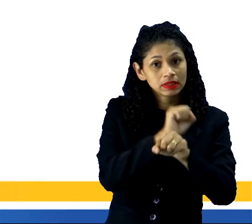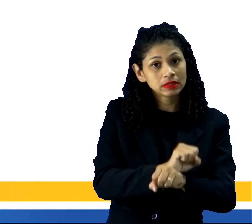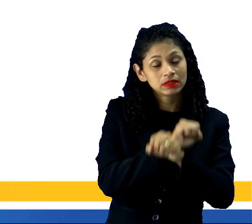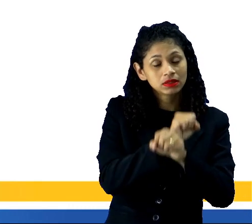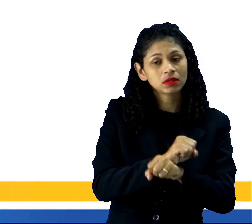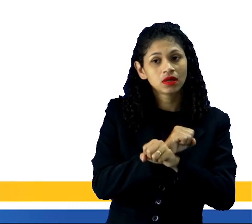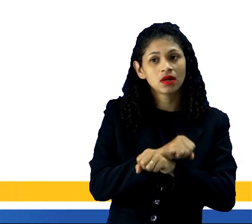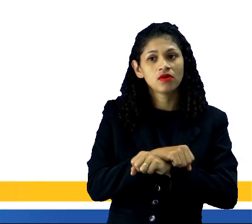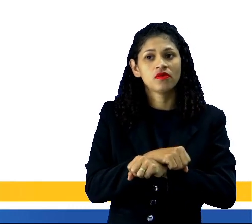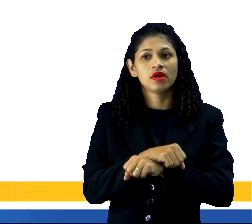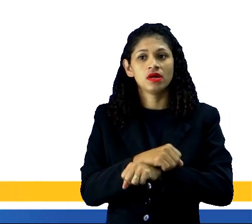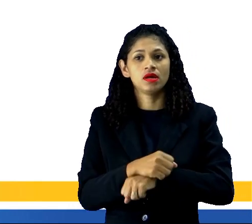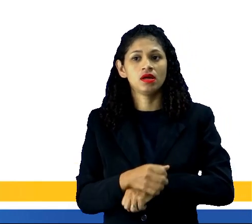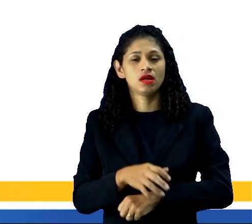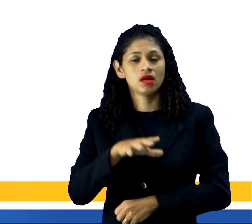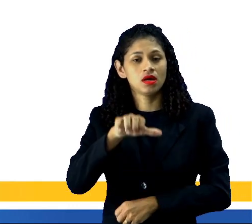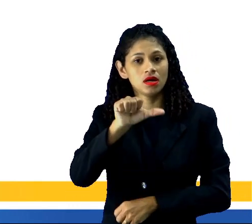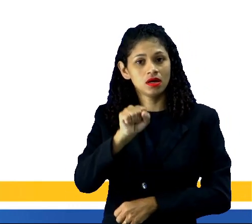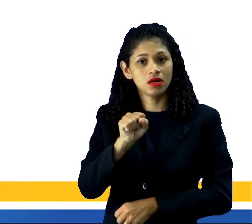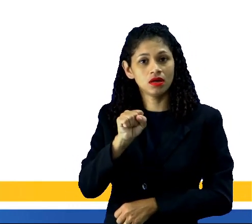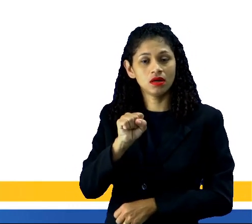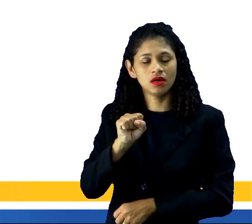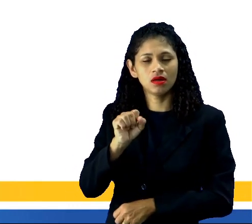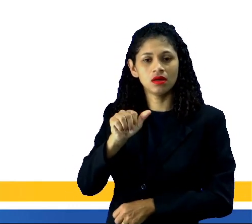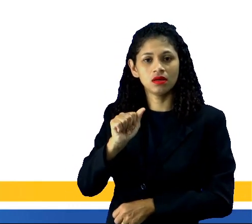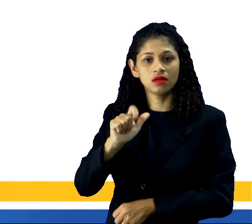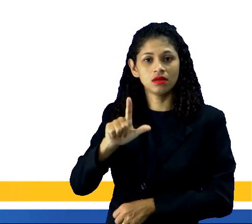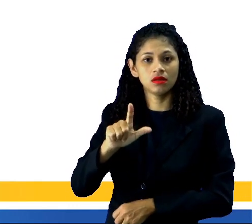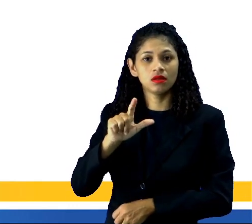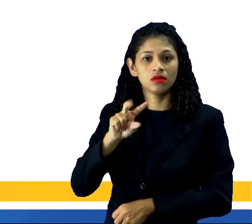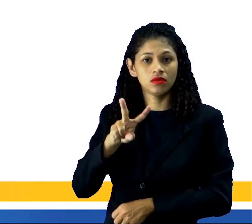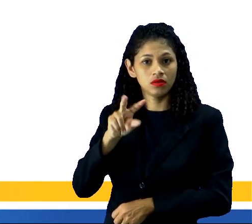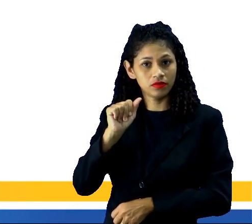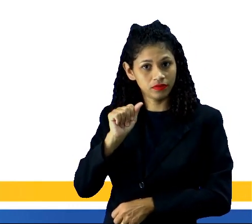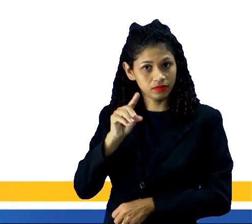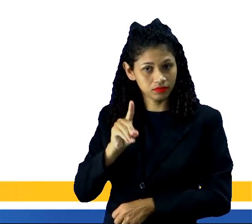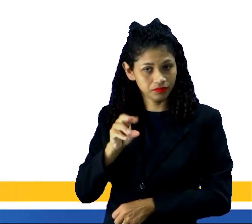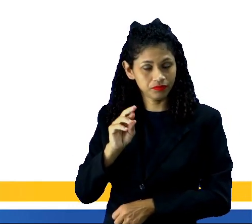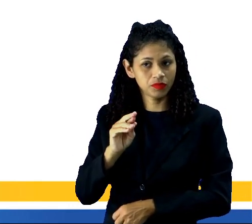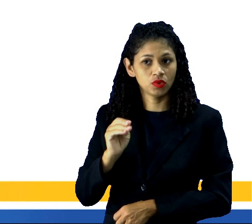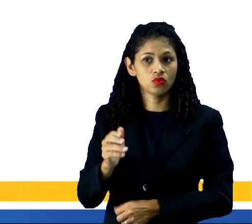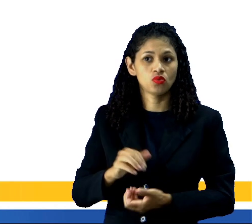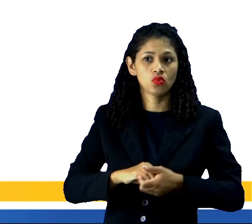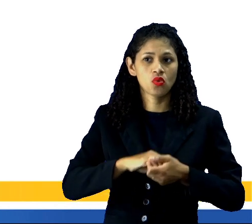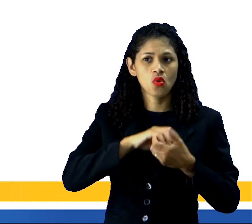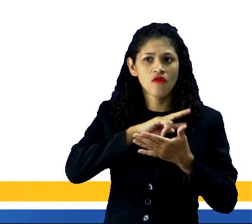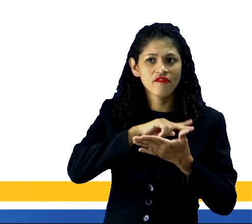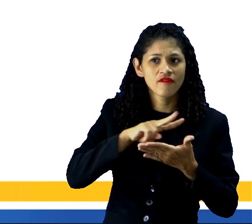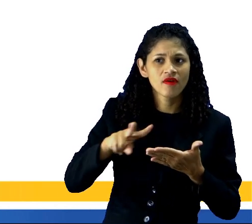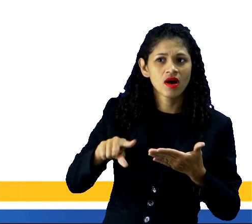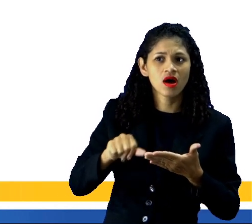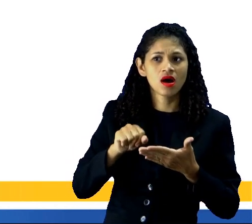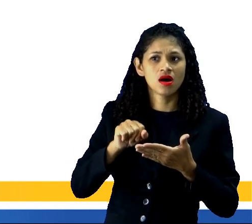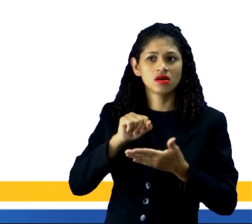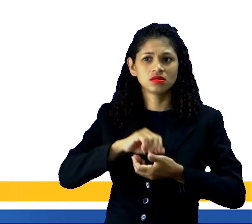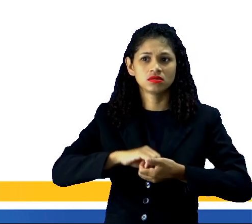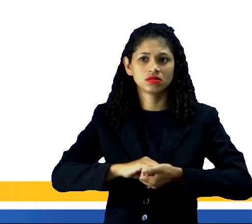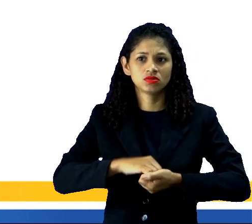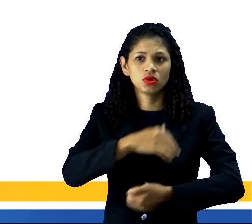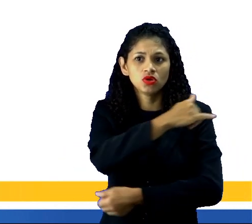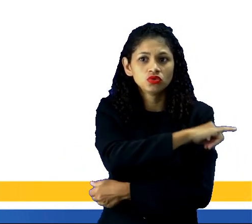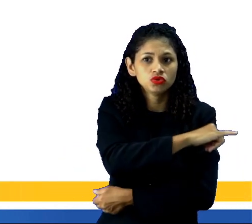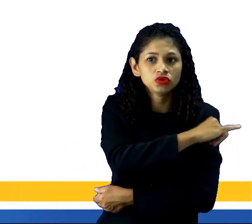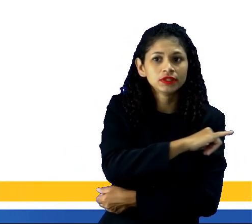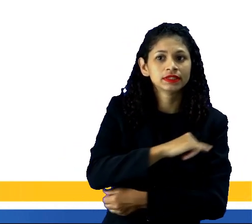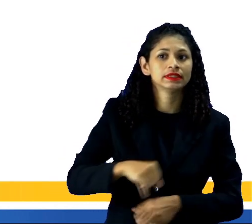Recife. Desses portos, os escravos, né, eram transportados, né, aos mais diversos locais do Brasil. Algumas outras cidades